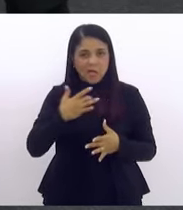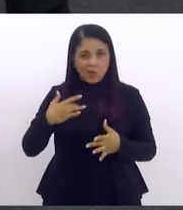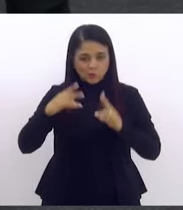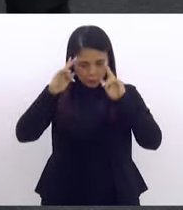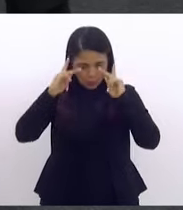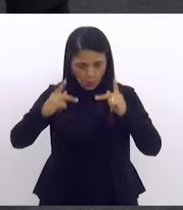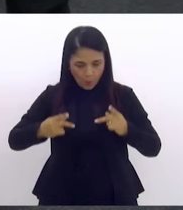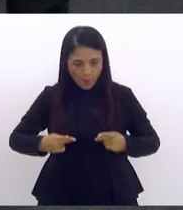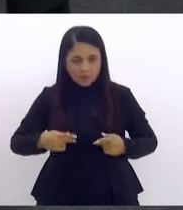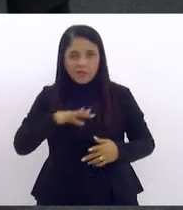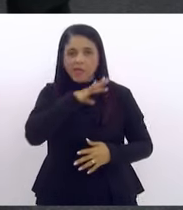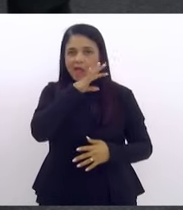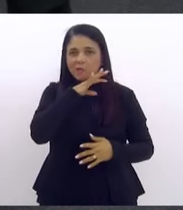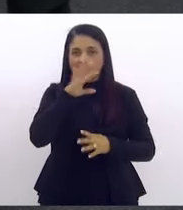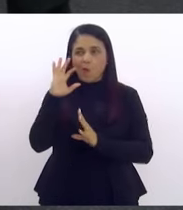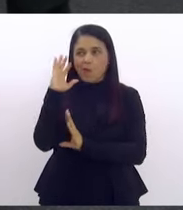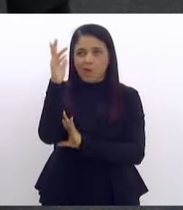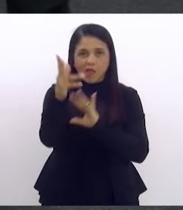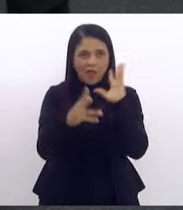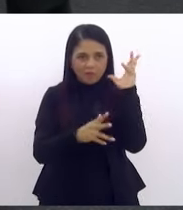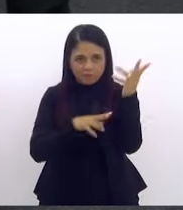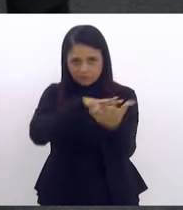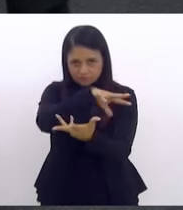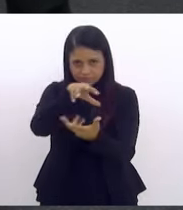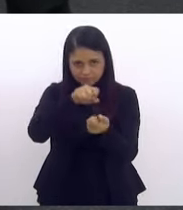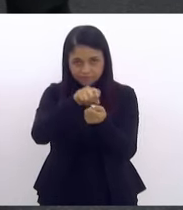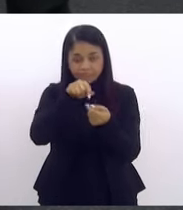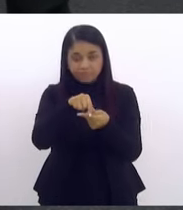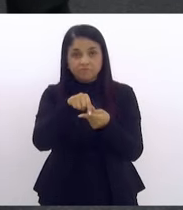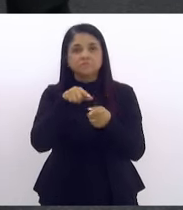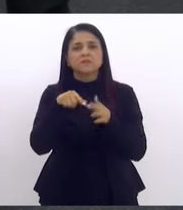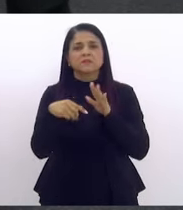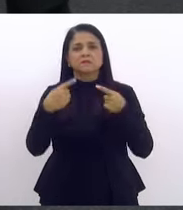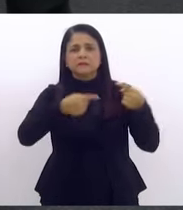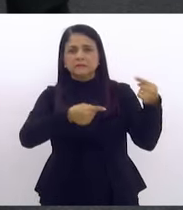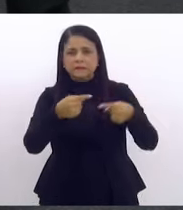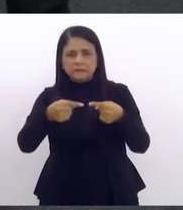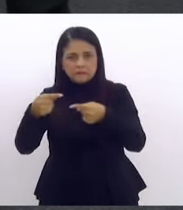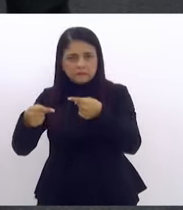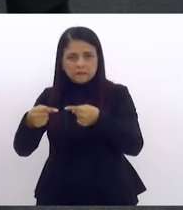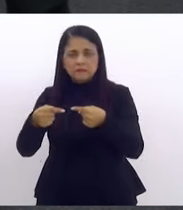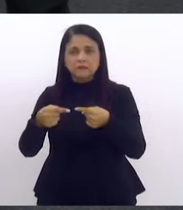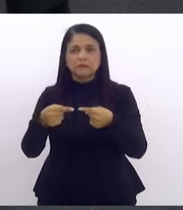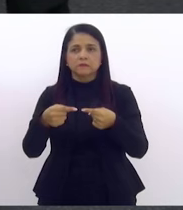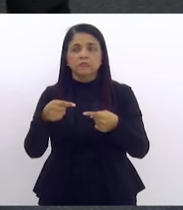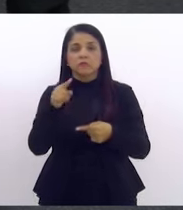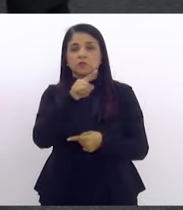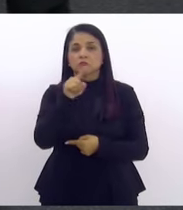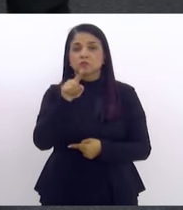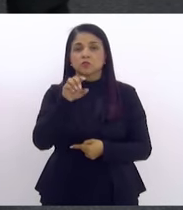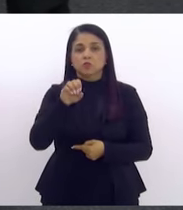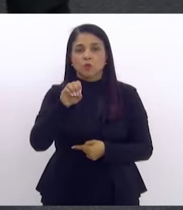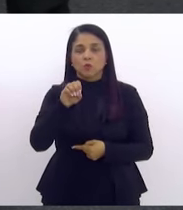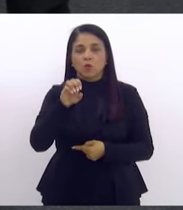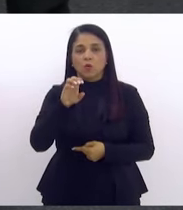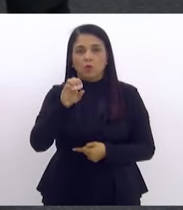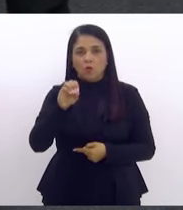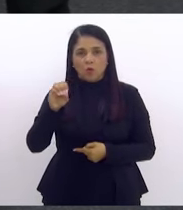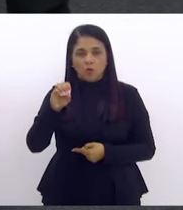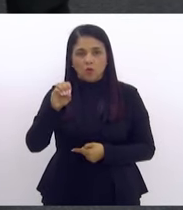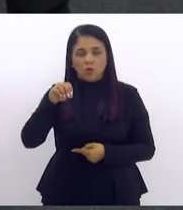e ambiental. E trazendo aqui um pouco desse debate que as zoonoses ou